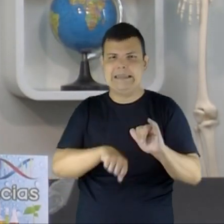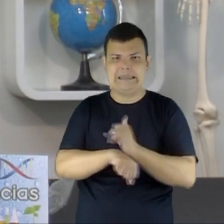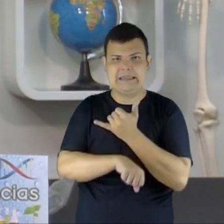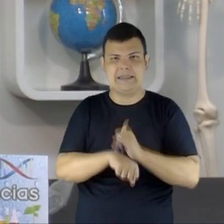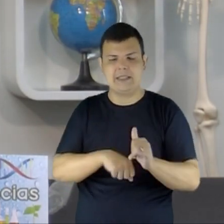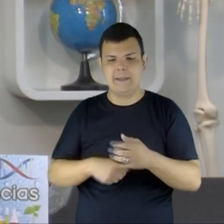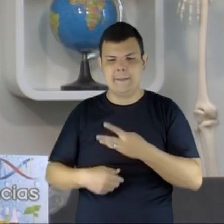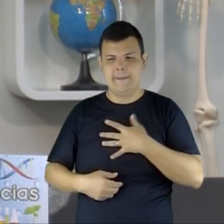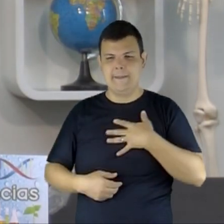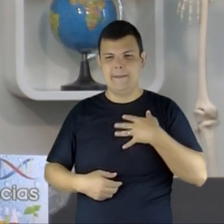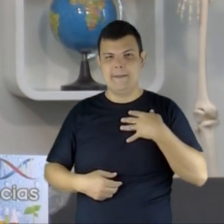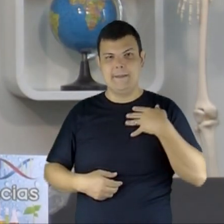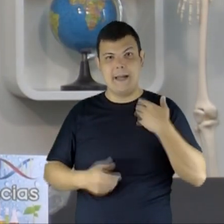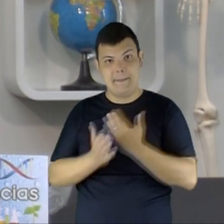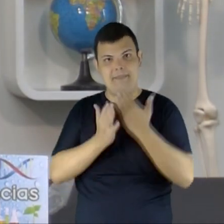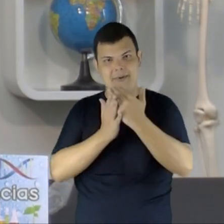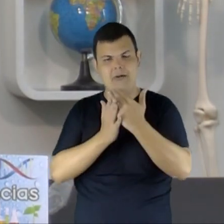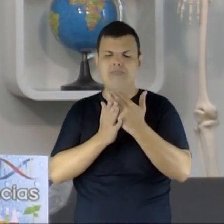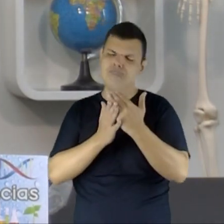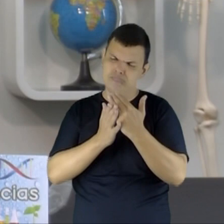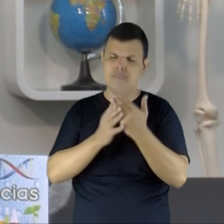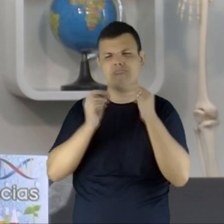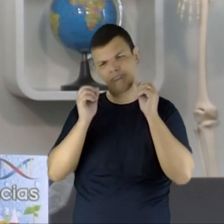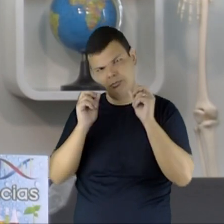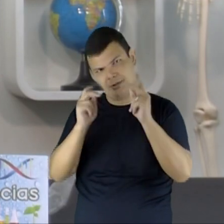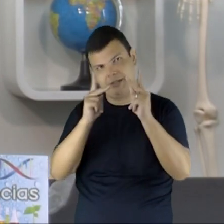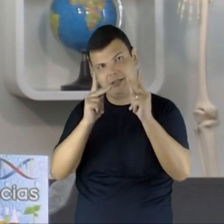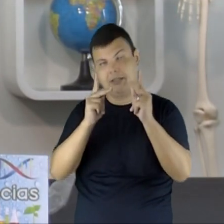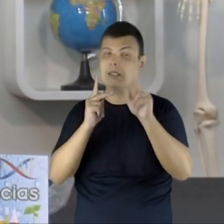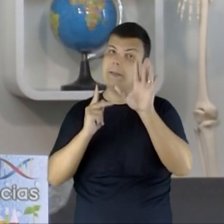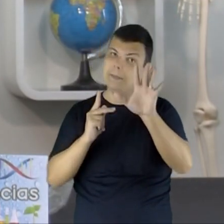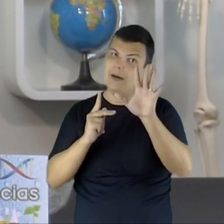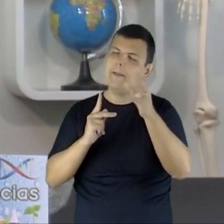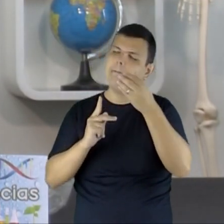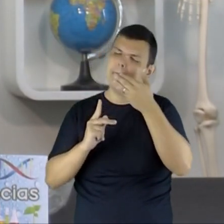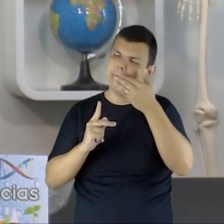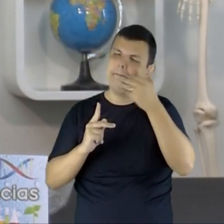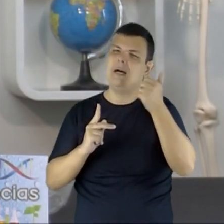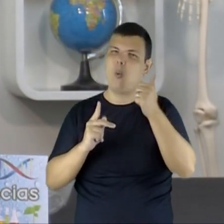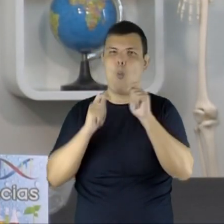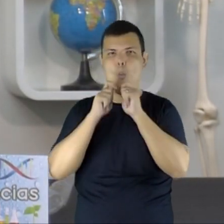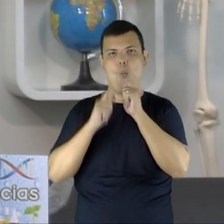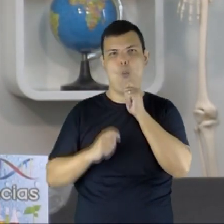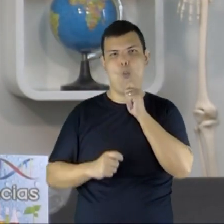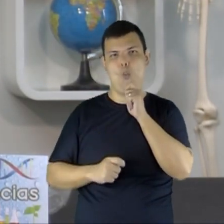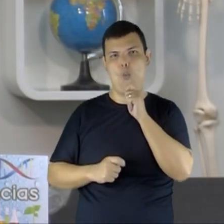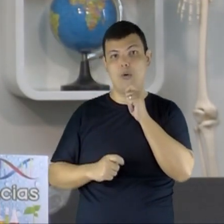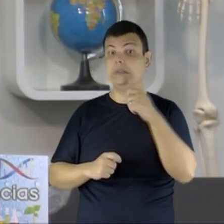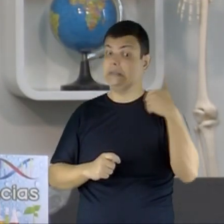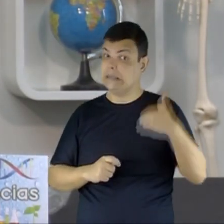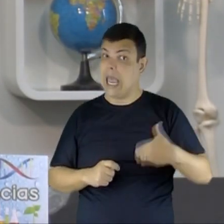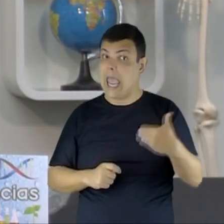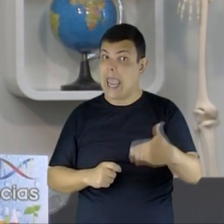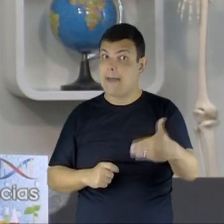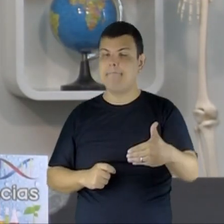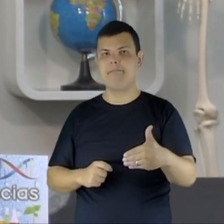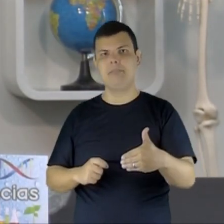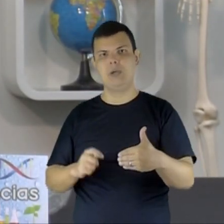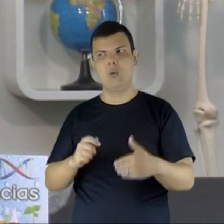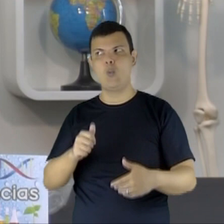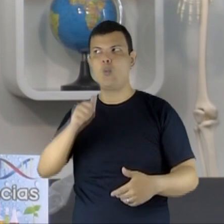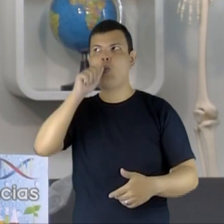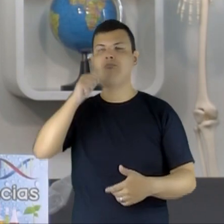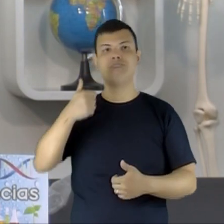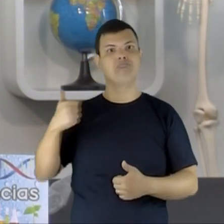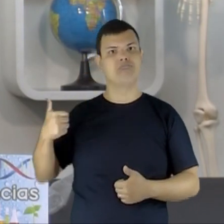mais prazeroso o consumo da água, tudo bem. Mas o ideal é você consumir sempre que puder, numa quantidade boa, para